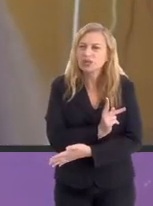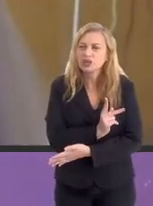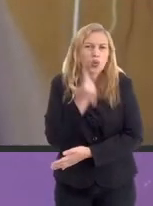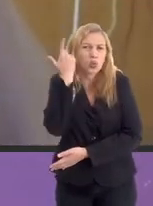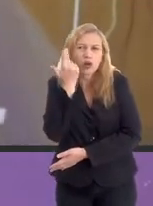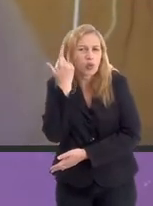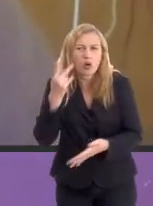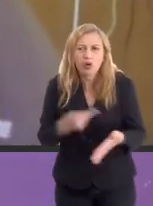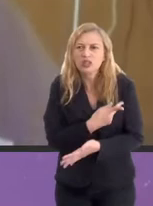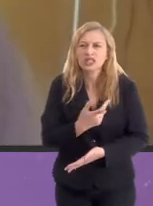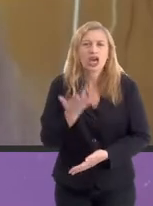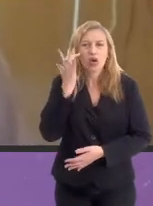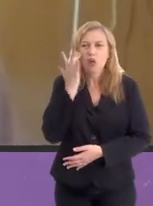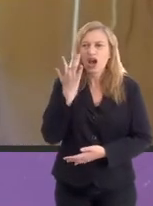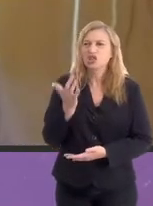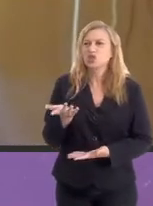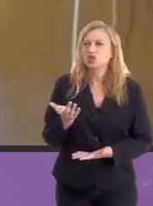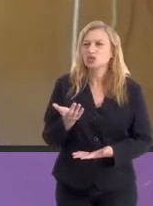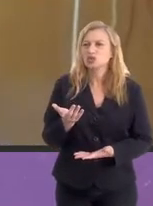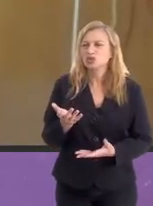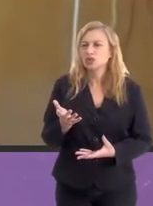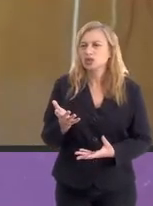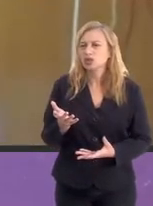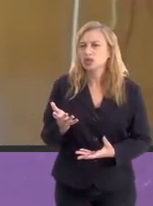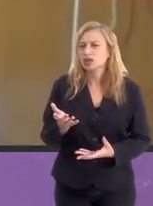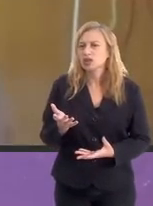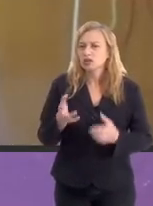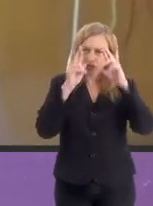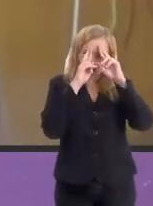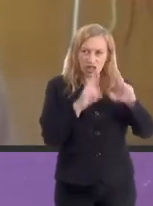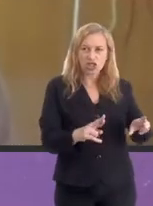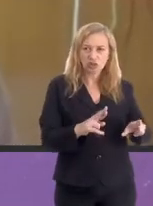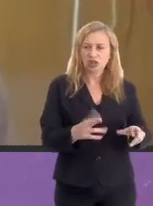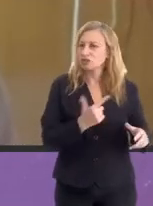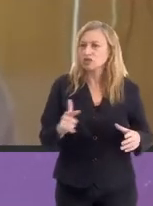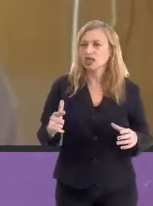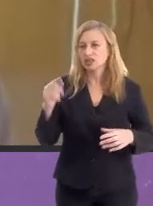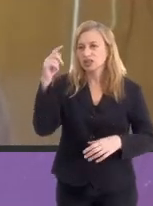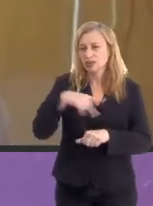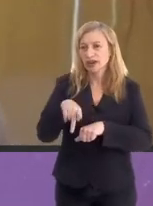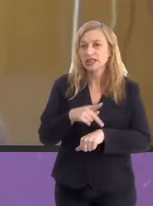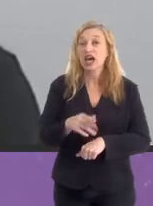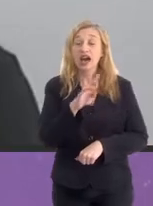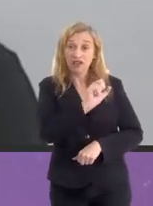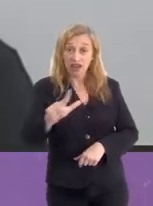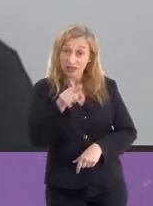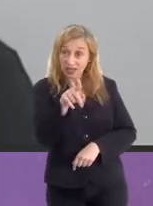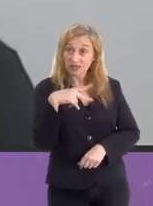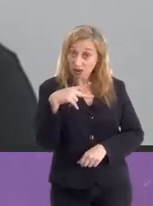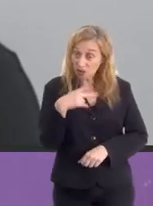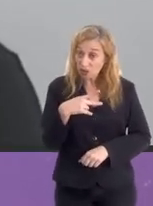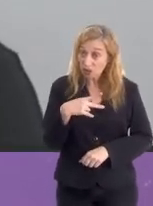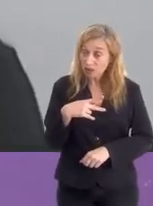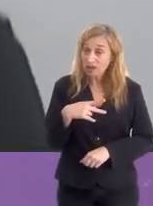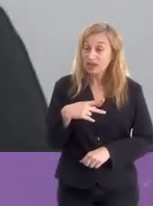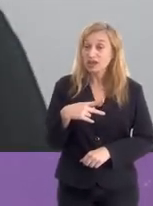aconteça mas que o normal ocorra e eu acho que é uma coisa de essência então não tem como dar infelizmente nesse pai Rafael e